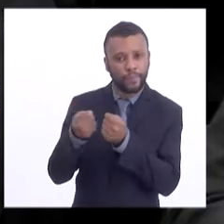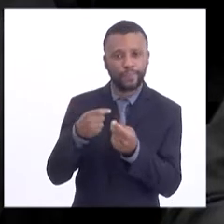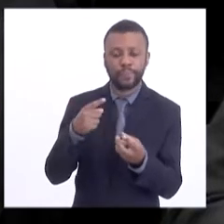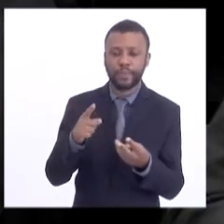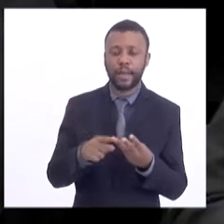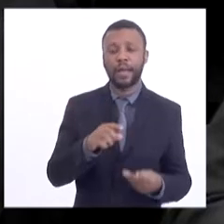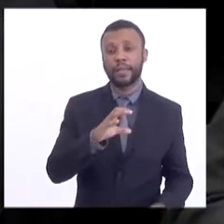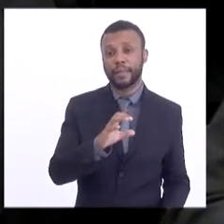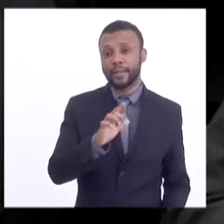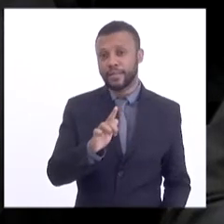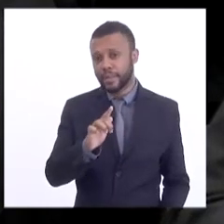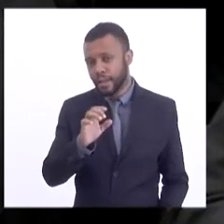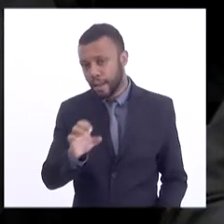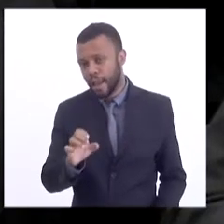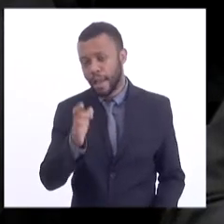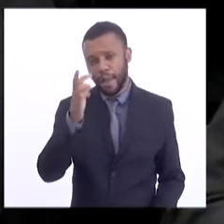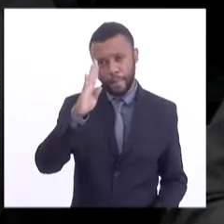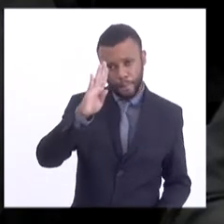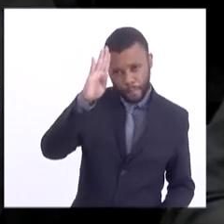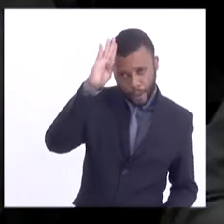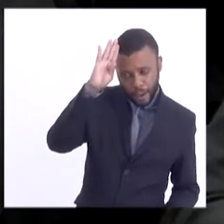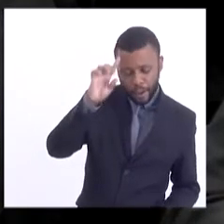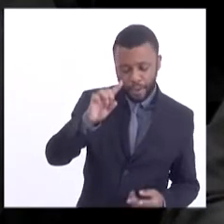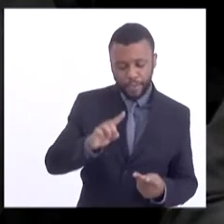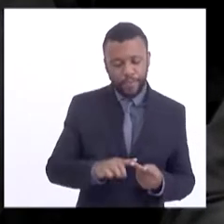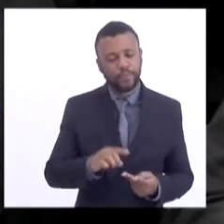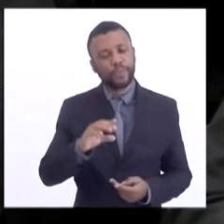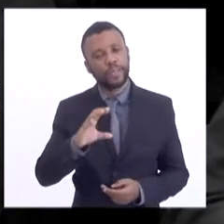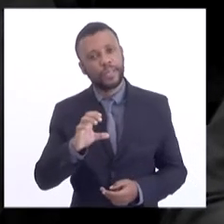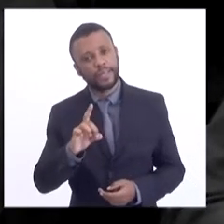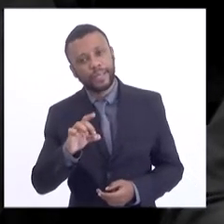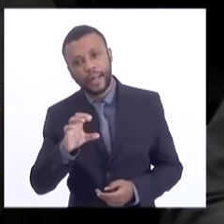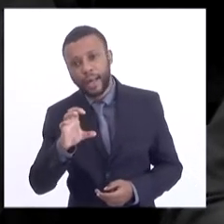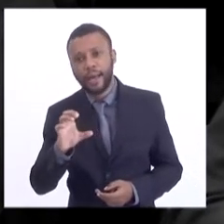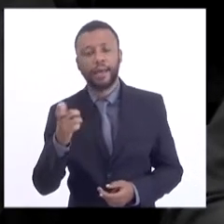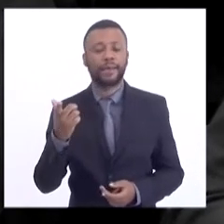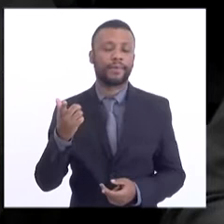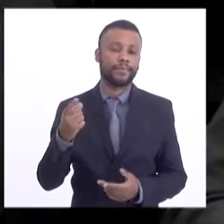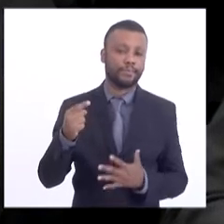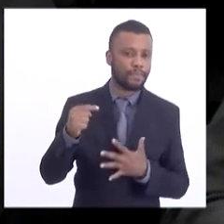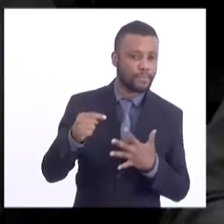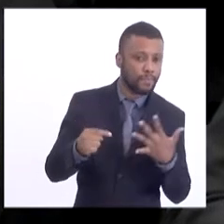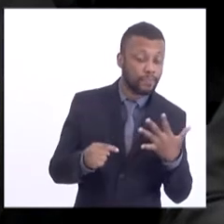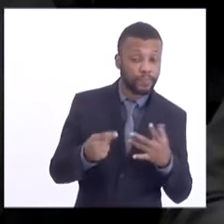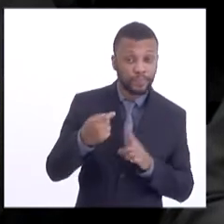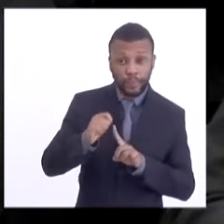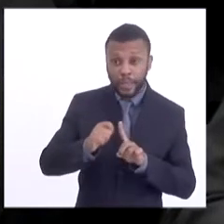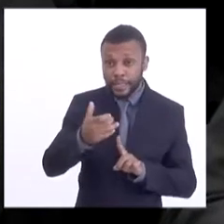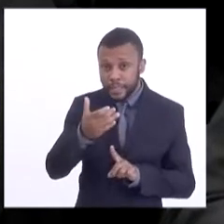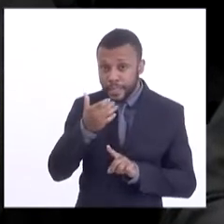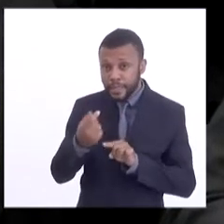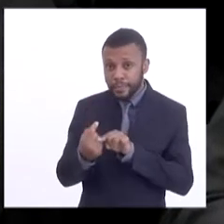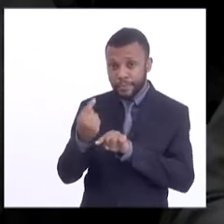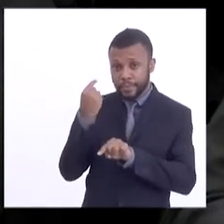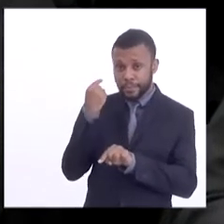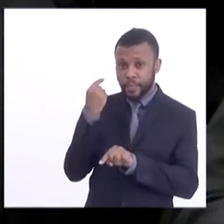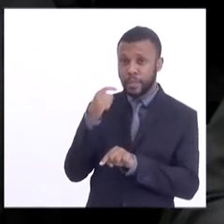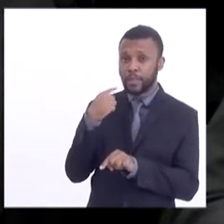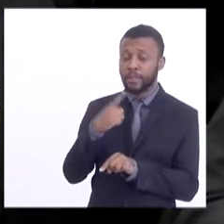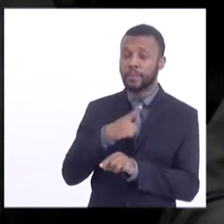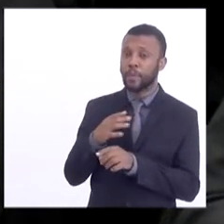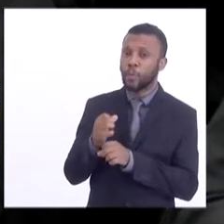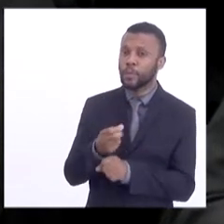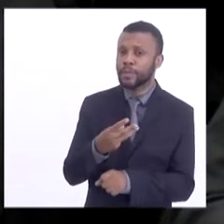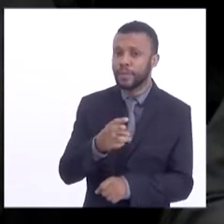bombeiro Cedae por aí vai só tem uma ideia Desde dezembro Nós já tínhamos 354